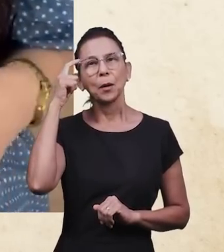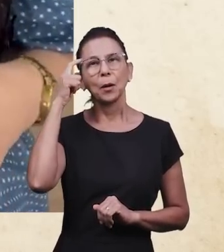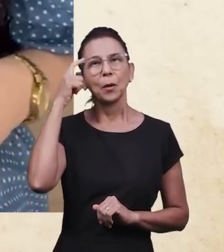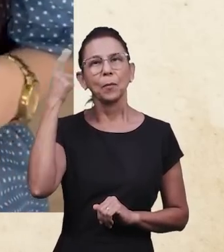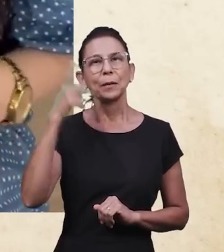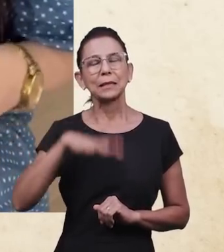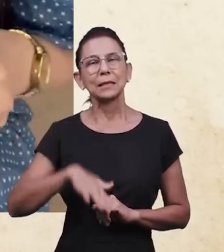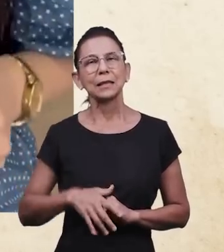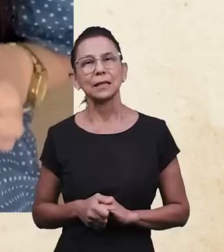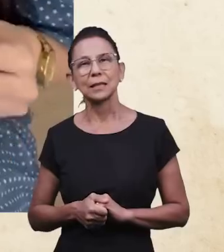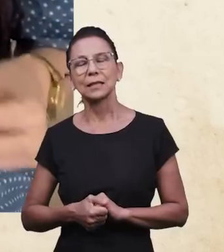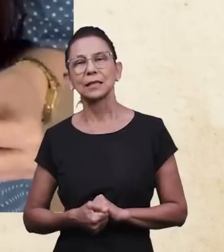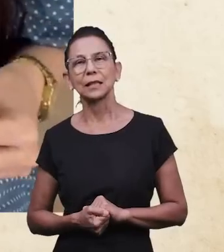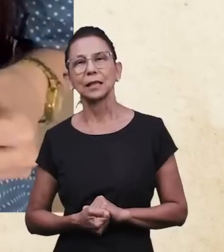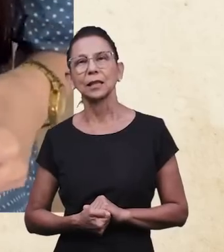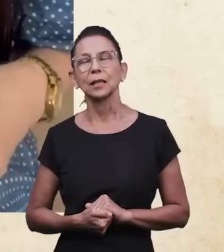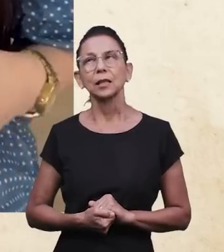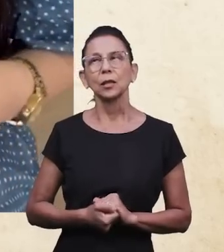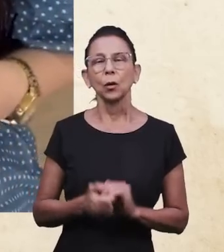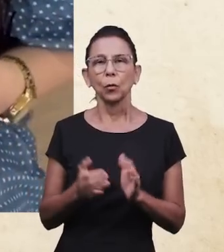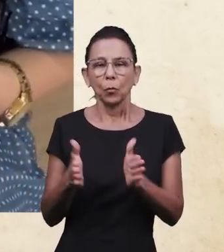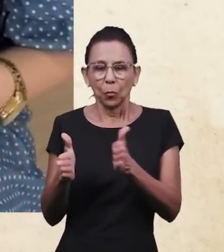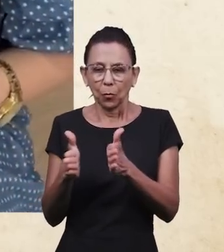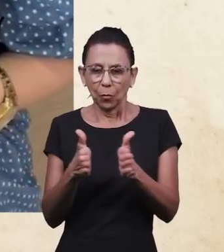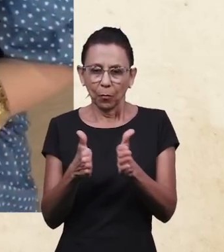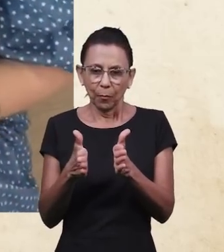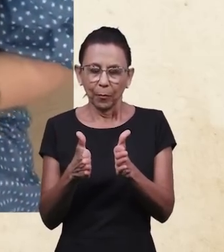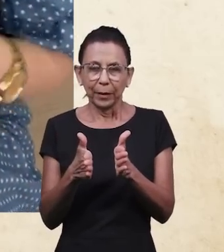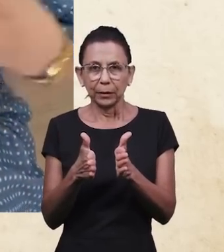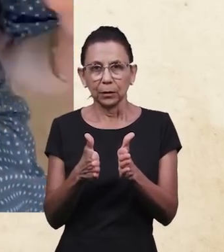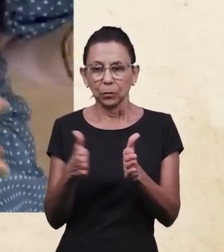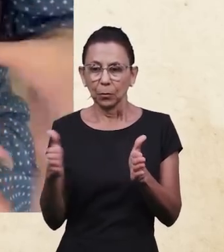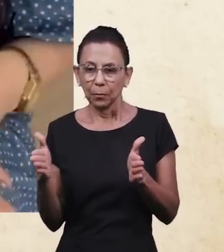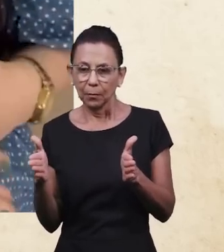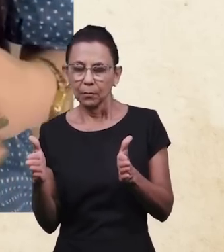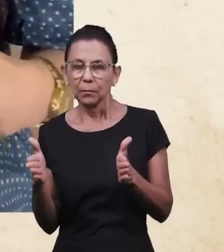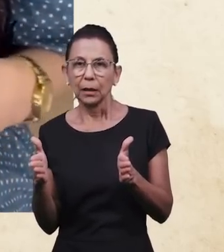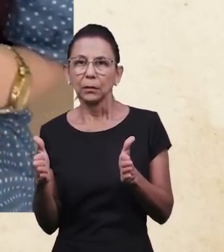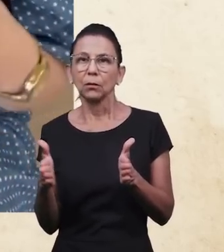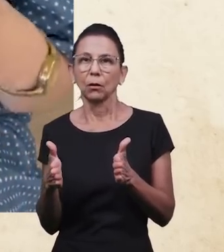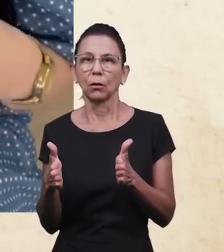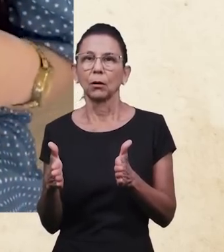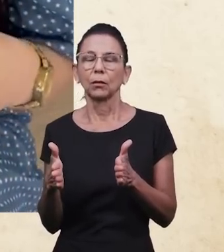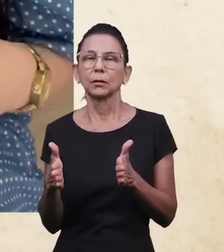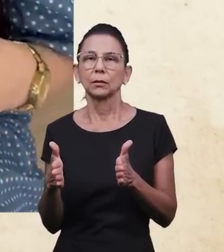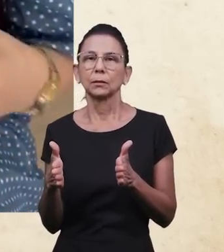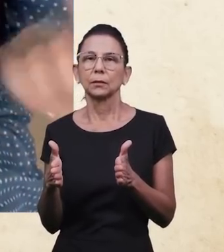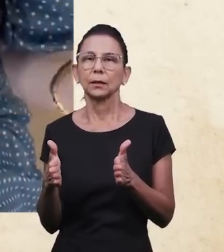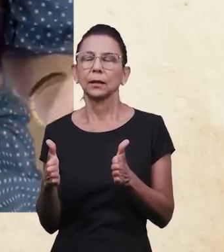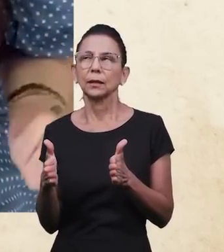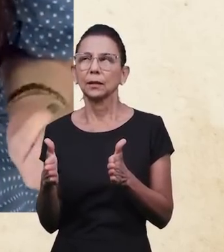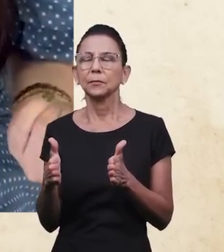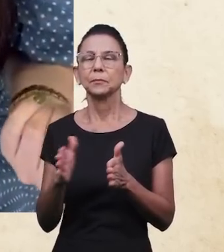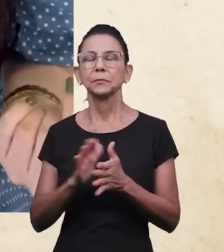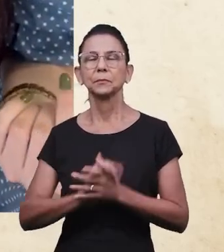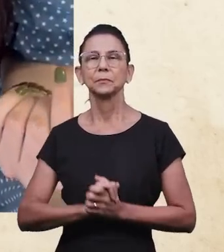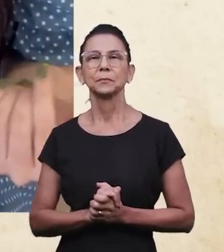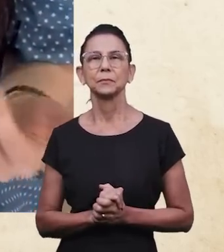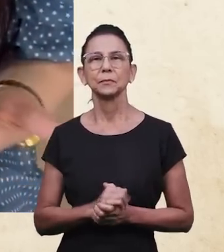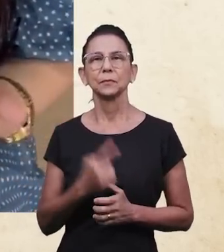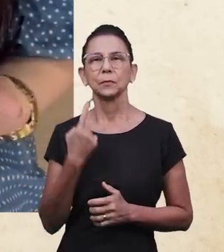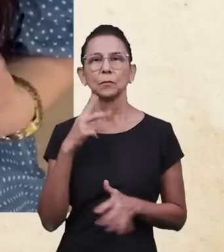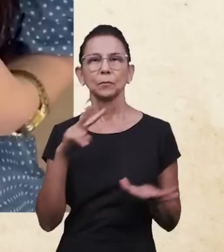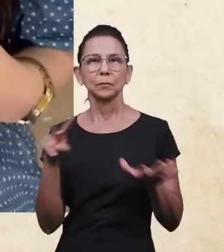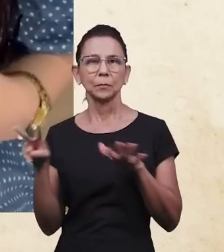3 meses, que era o mesmo tempo de um propósito que eu havia feito em momento anterior. E naquele propósito que eu havia feito em momento